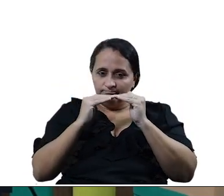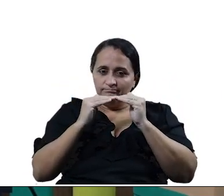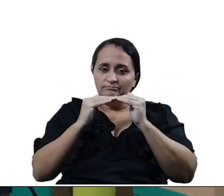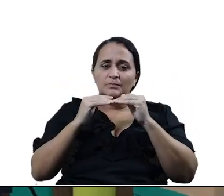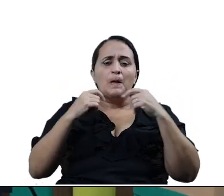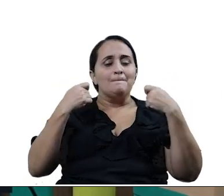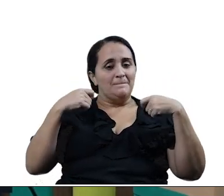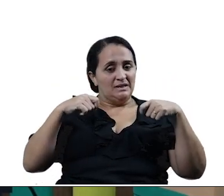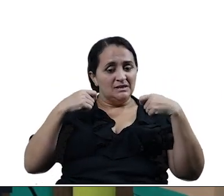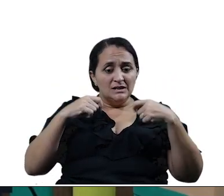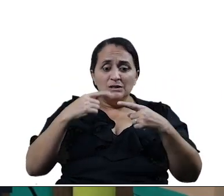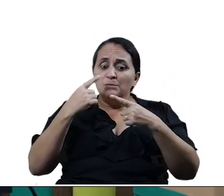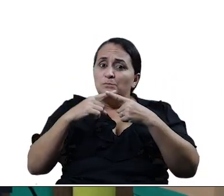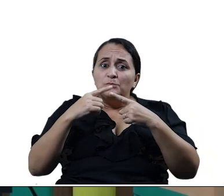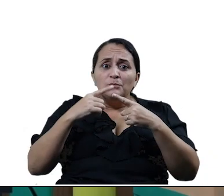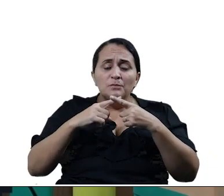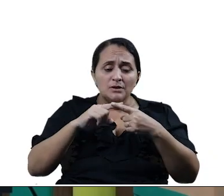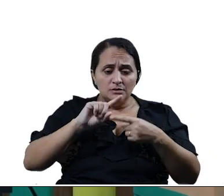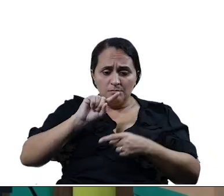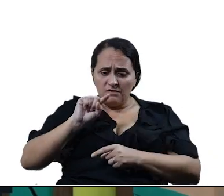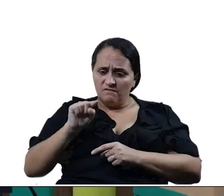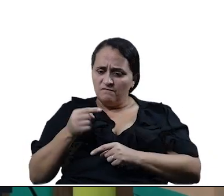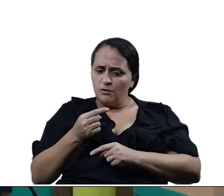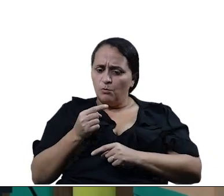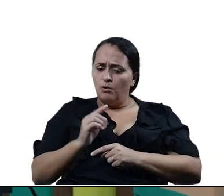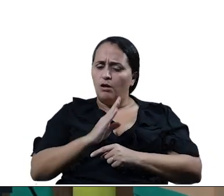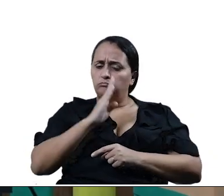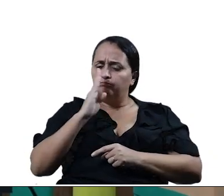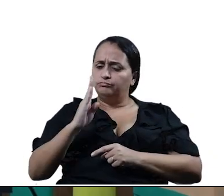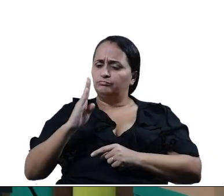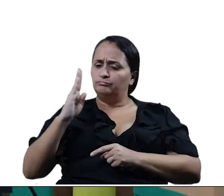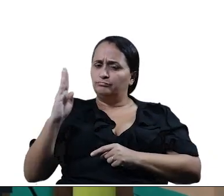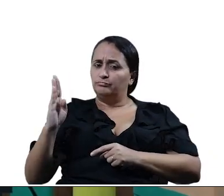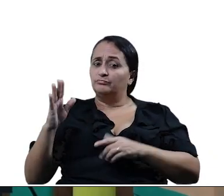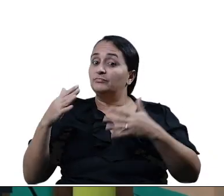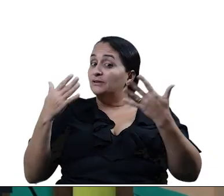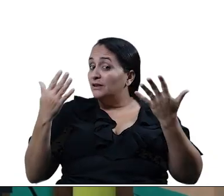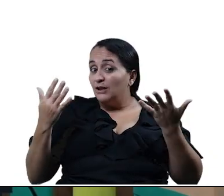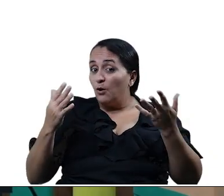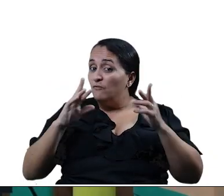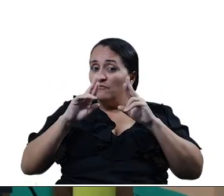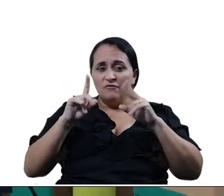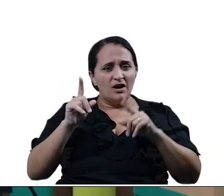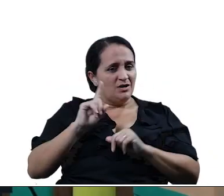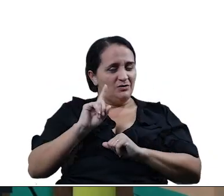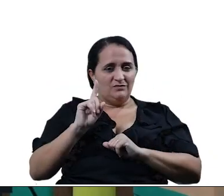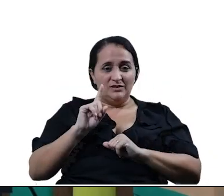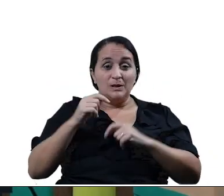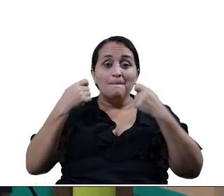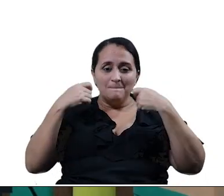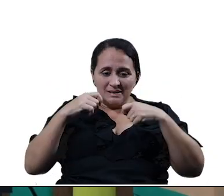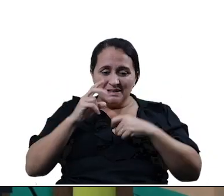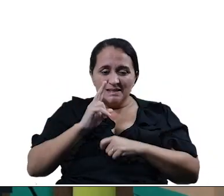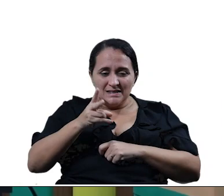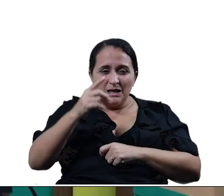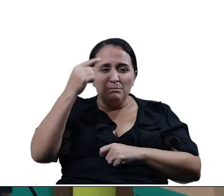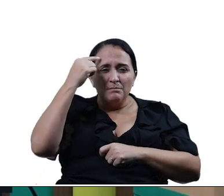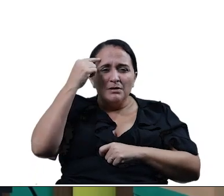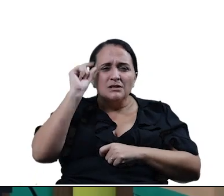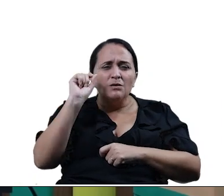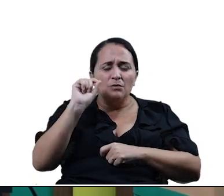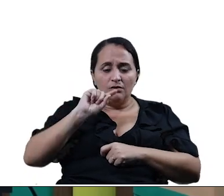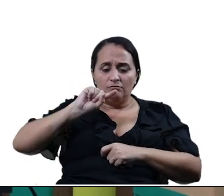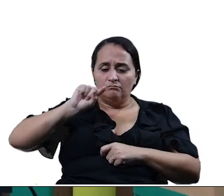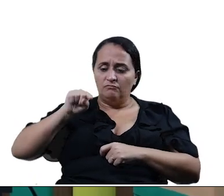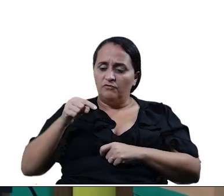decimais depois da vírgula, então não faz tanta diferença assim. Então, sempre depois da vírgula vai ter 2 algarismos,